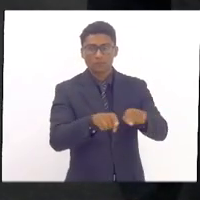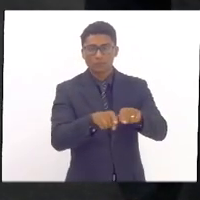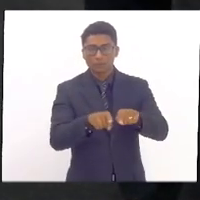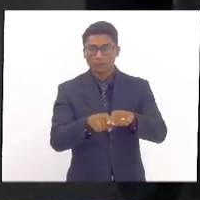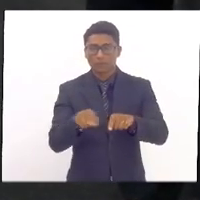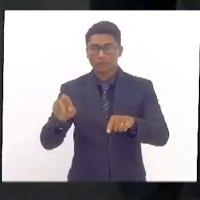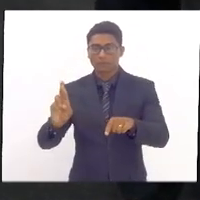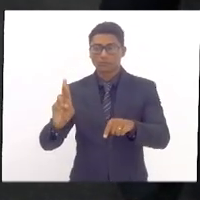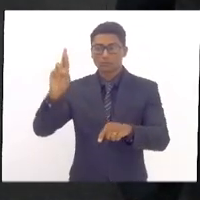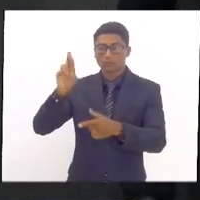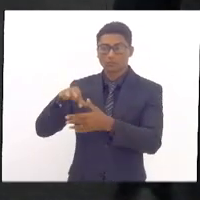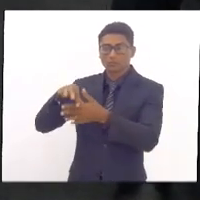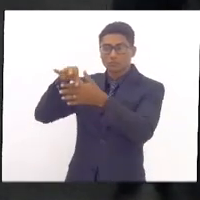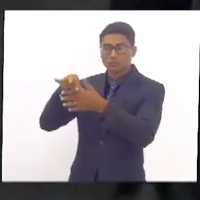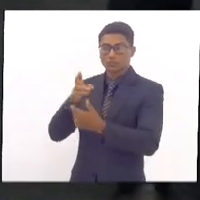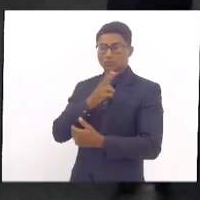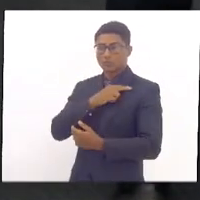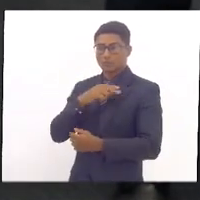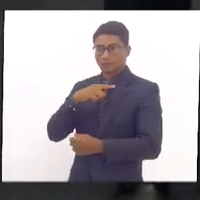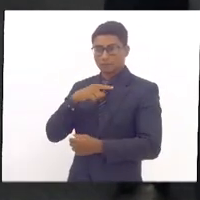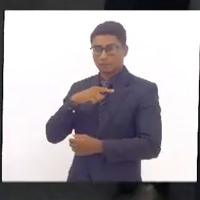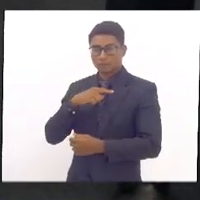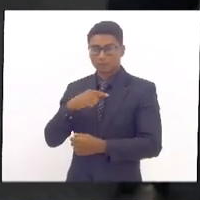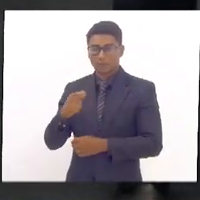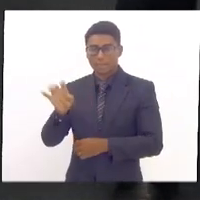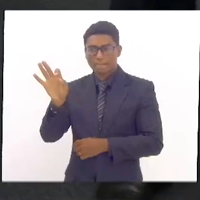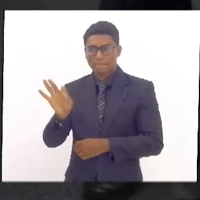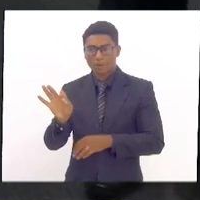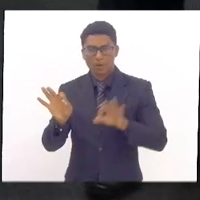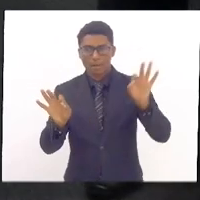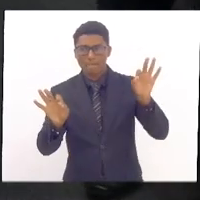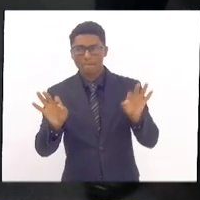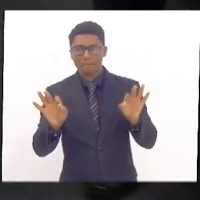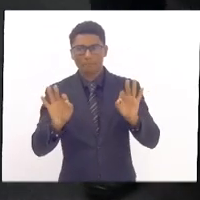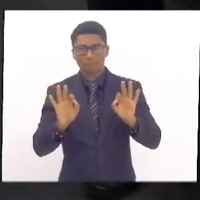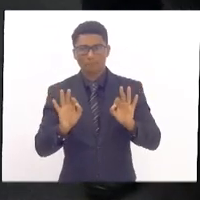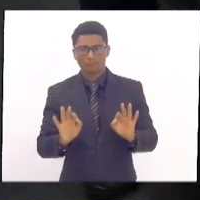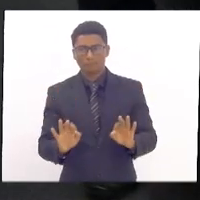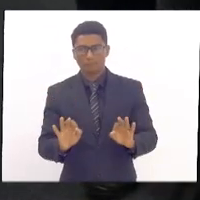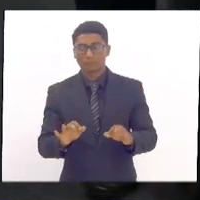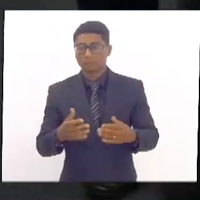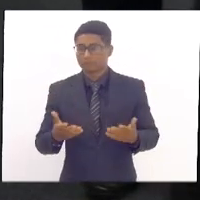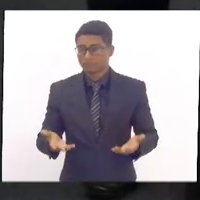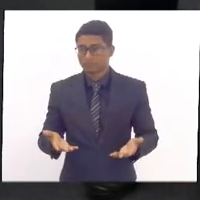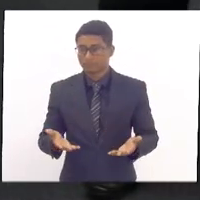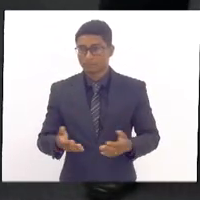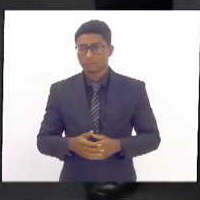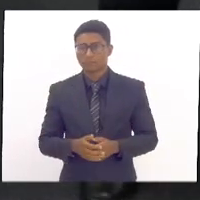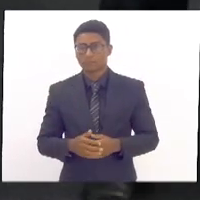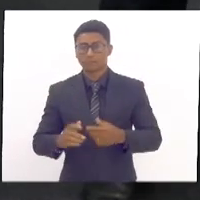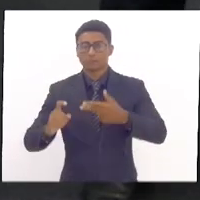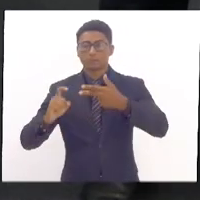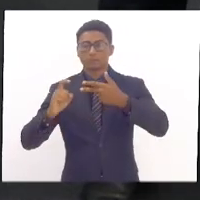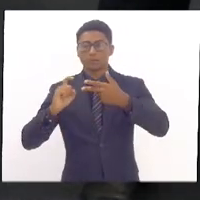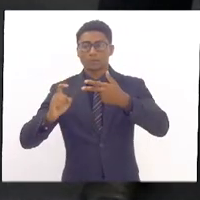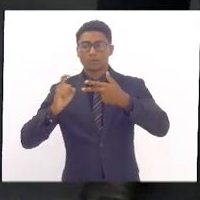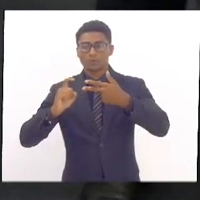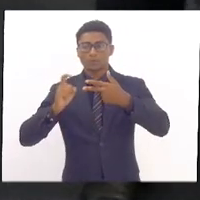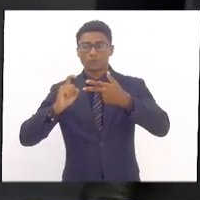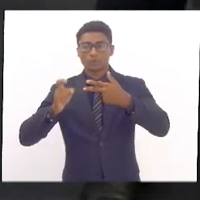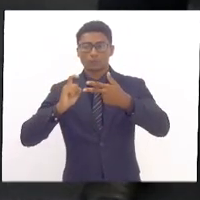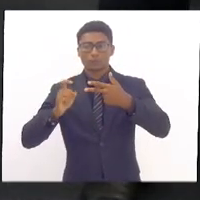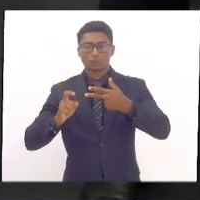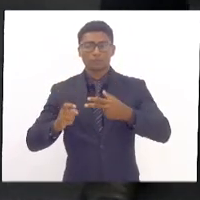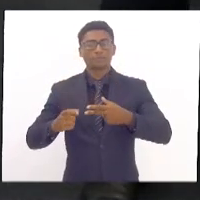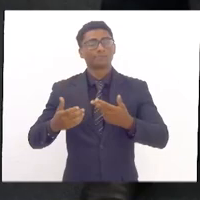empregador. Então, seria muito mais tranquilo o Poder Executivo